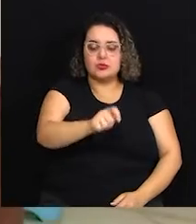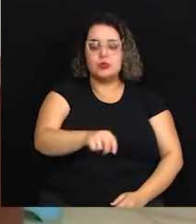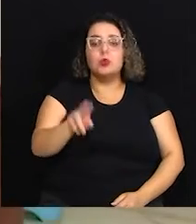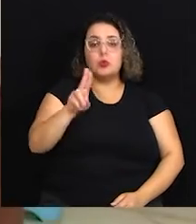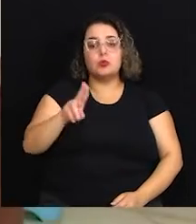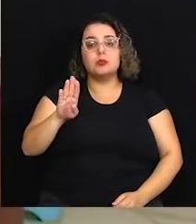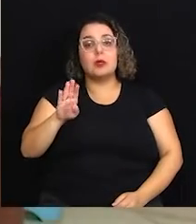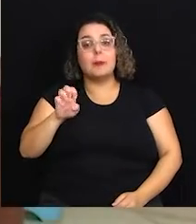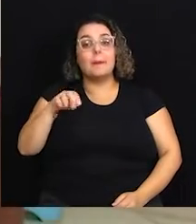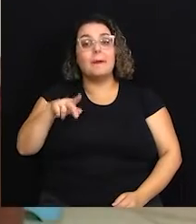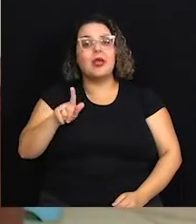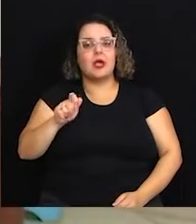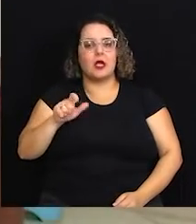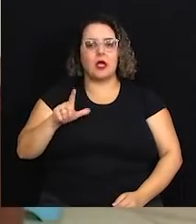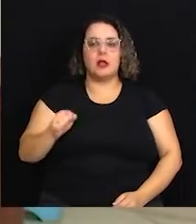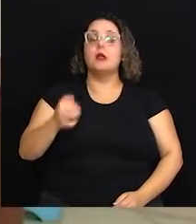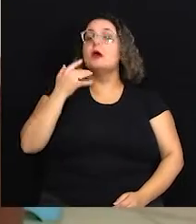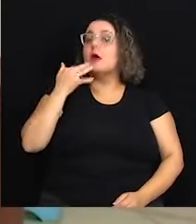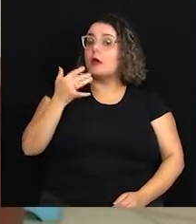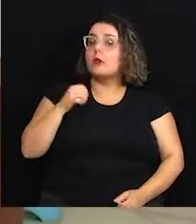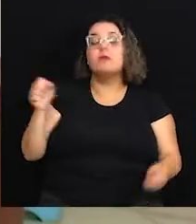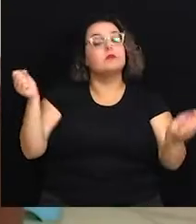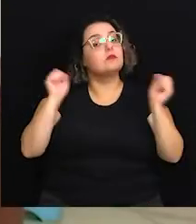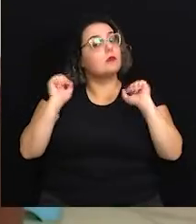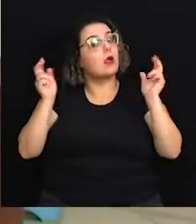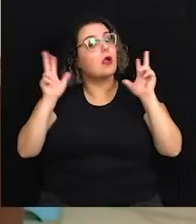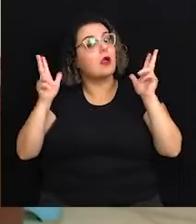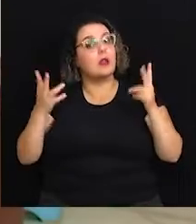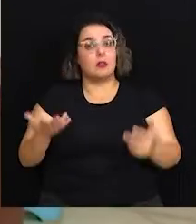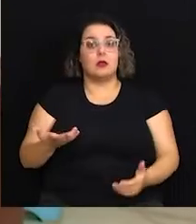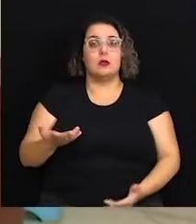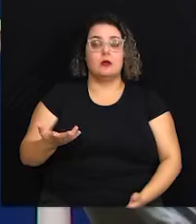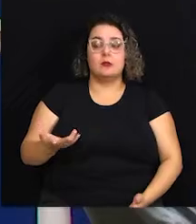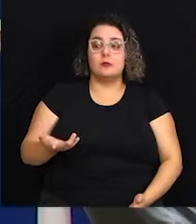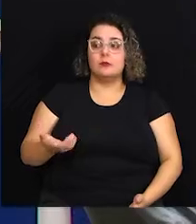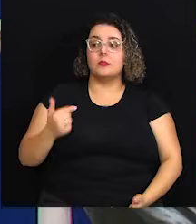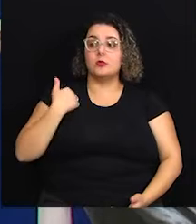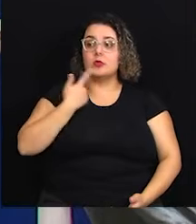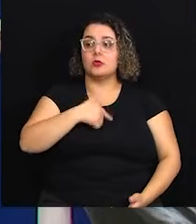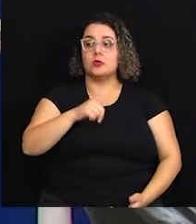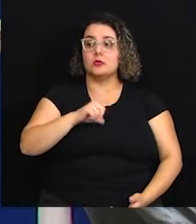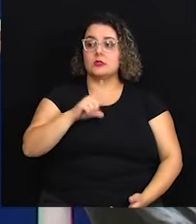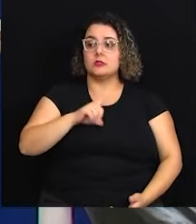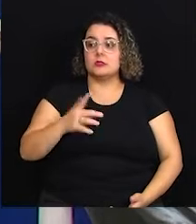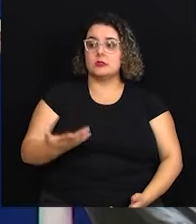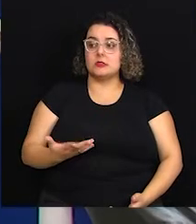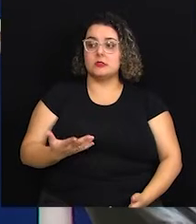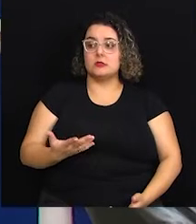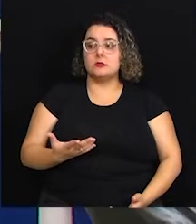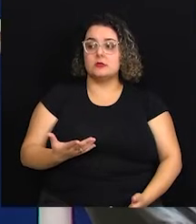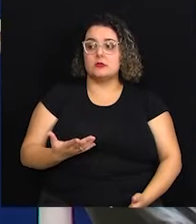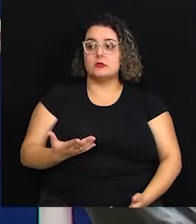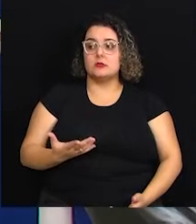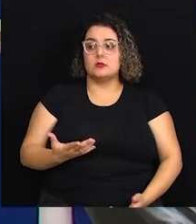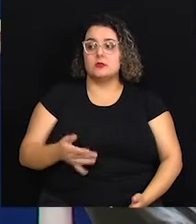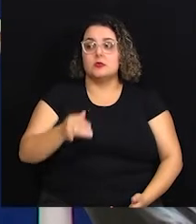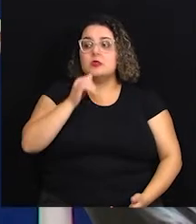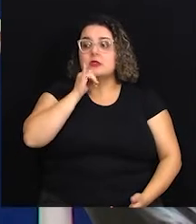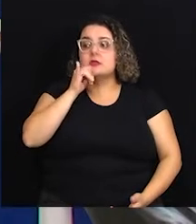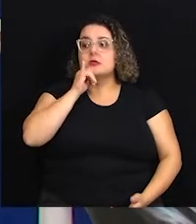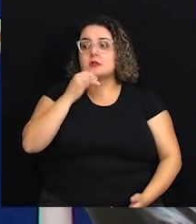importância da cor da bengala é importante ficar atenta, né? E nós temos os nossos, por exemplo,